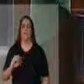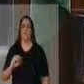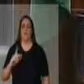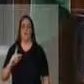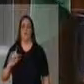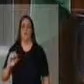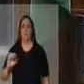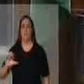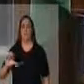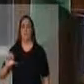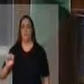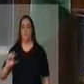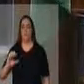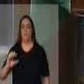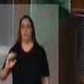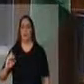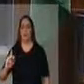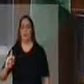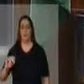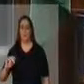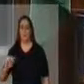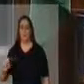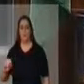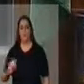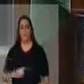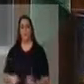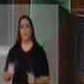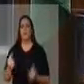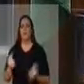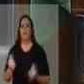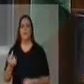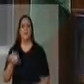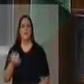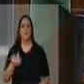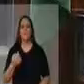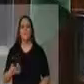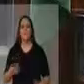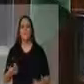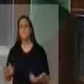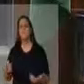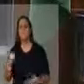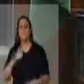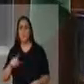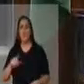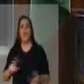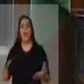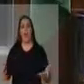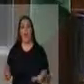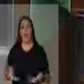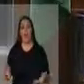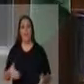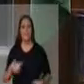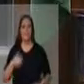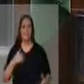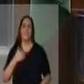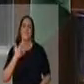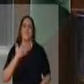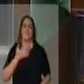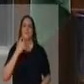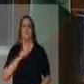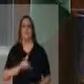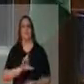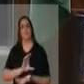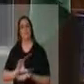recurso da prefeitura é muito pouco e a realidade ainda é essa nos municípios do Brasil. Então, nós destinamos recursos para